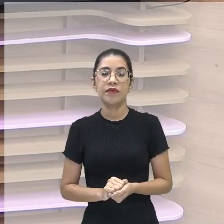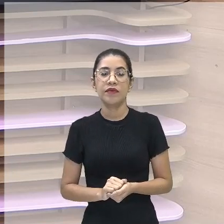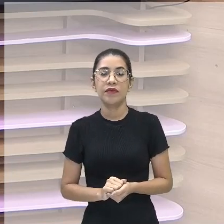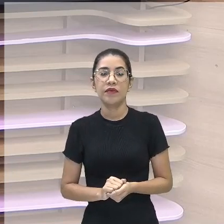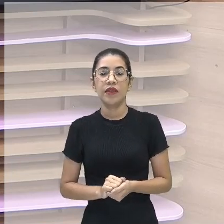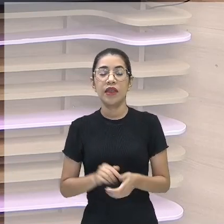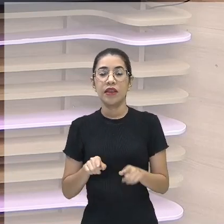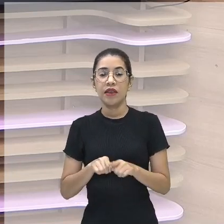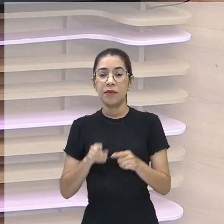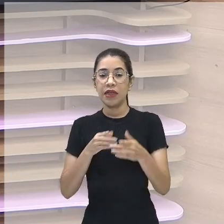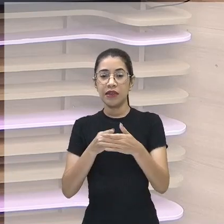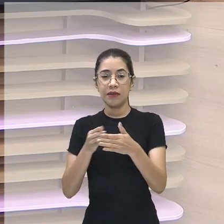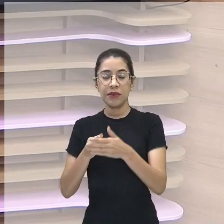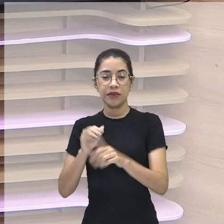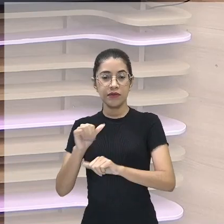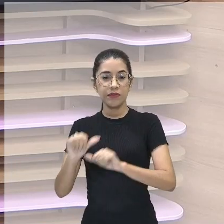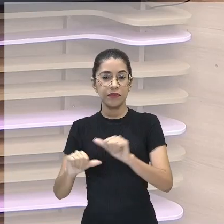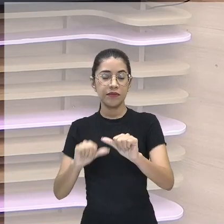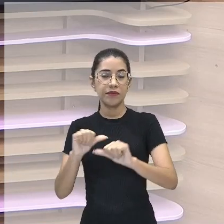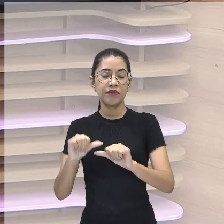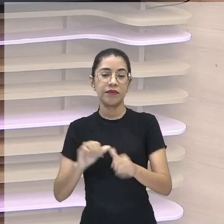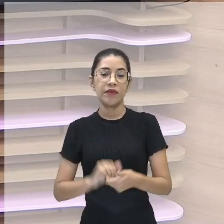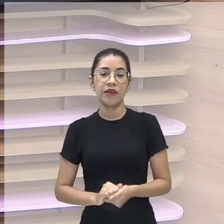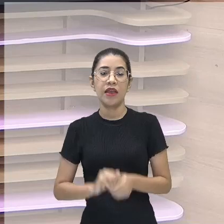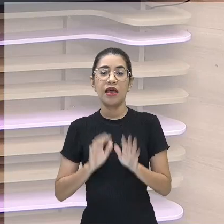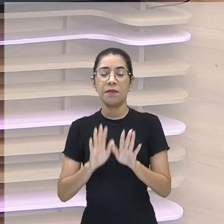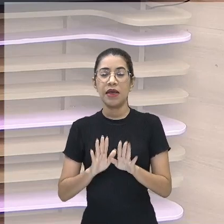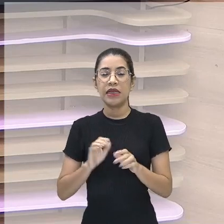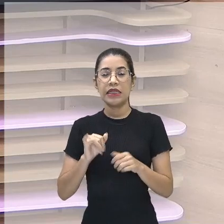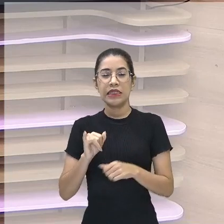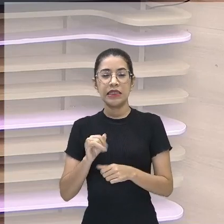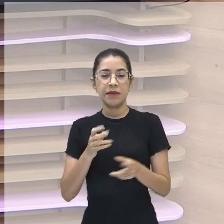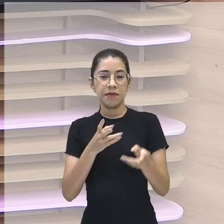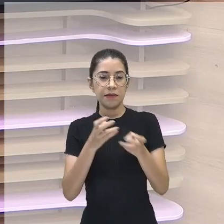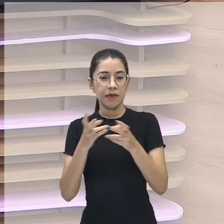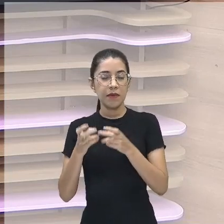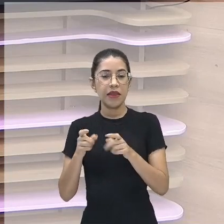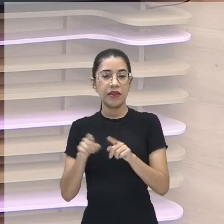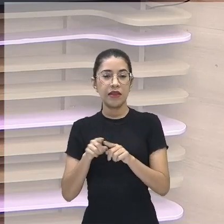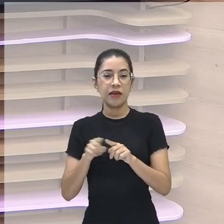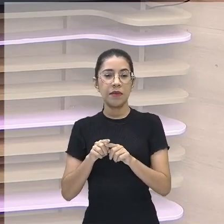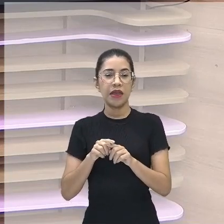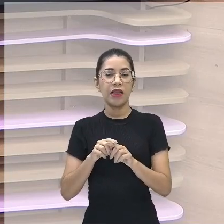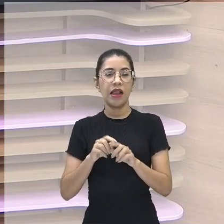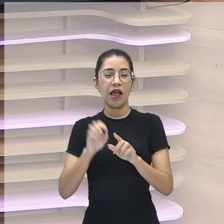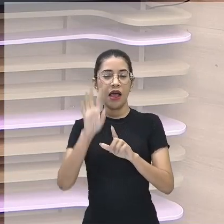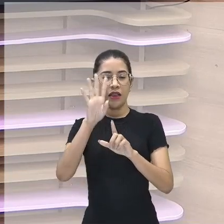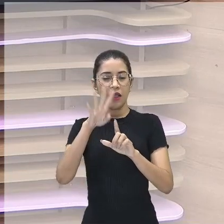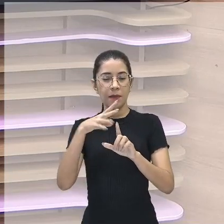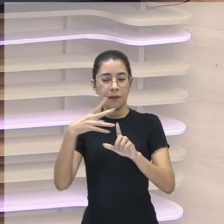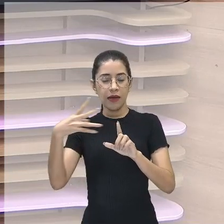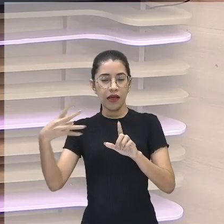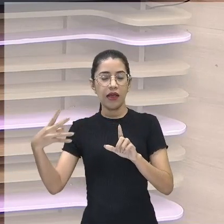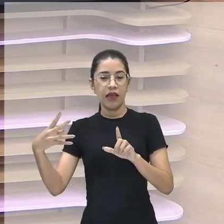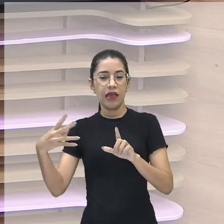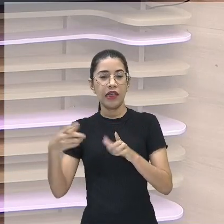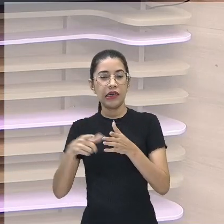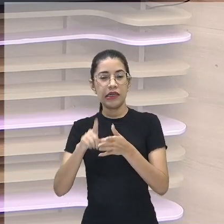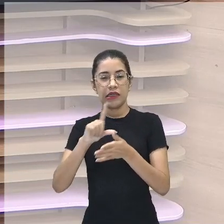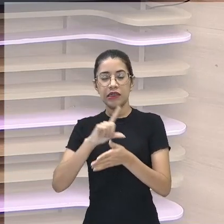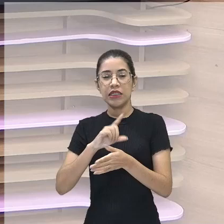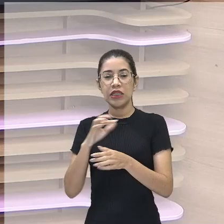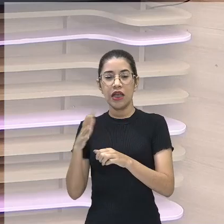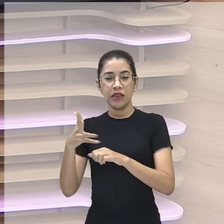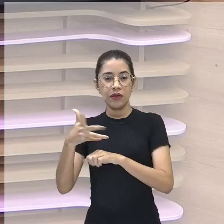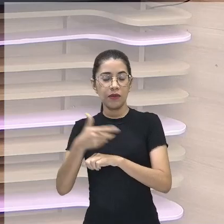delimitação. E antes disso, né, se a gente parar para pensar na divisão ali das capitanias hereditárias, né, onde a gente tinha ali